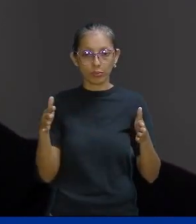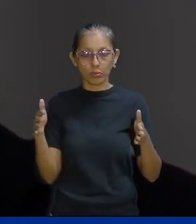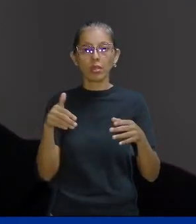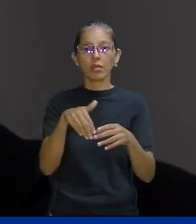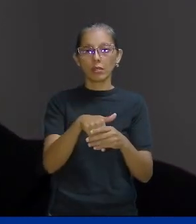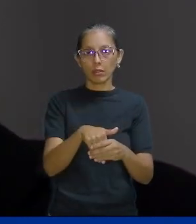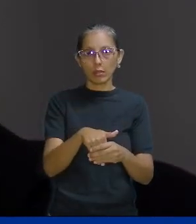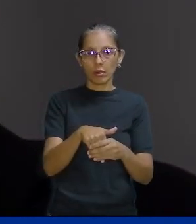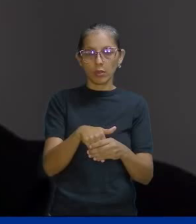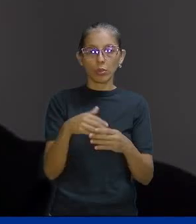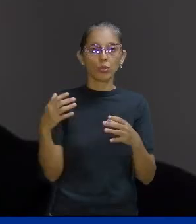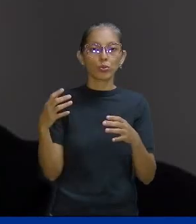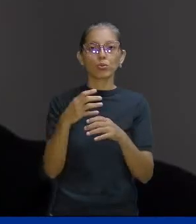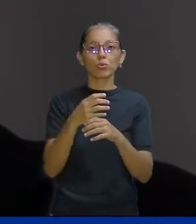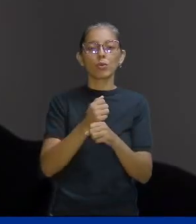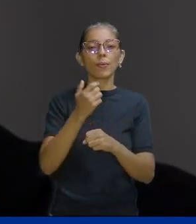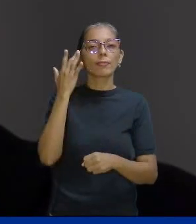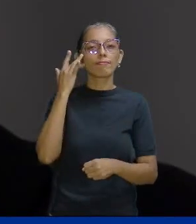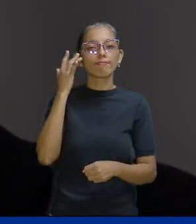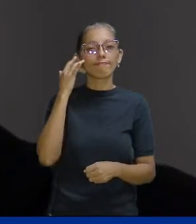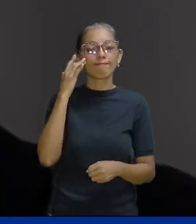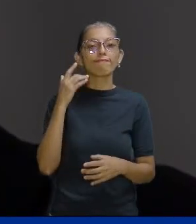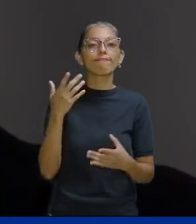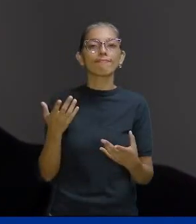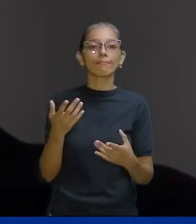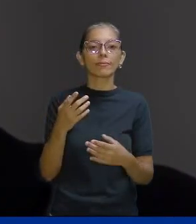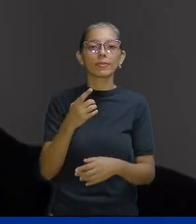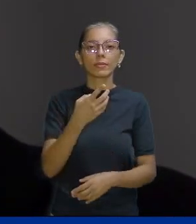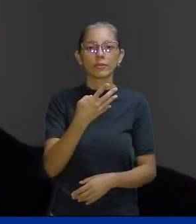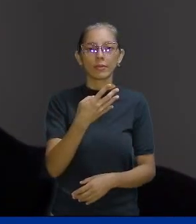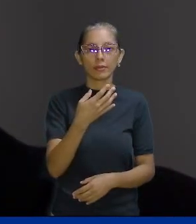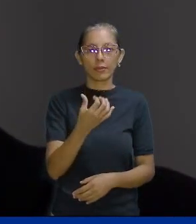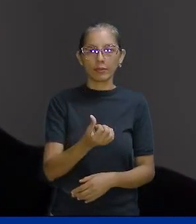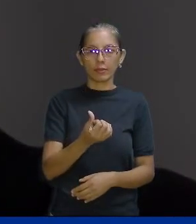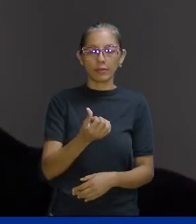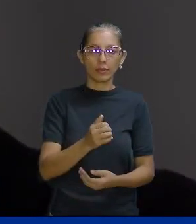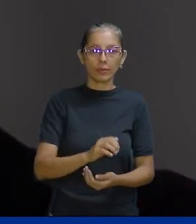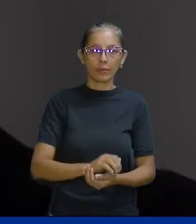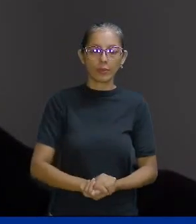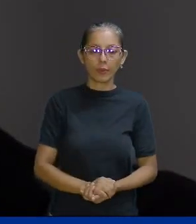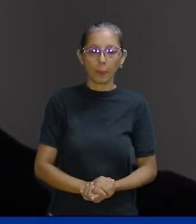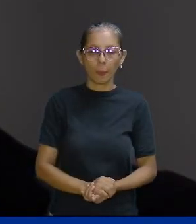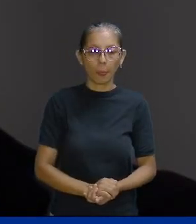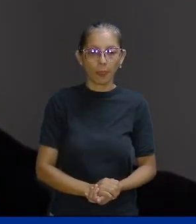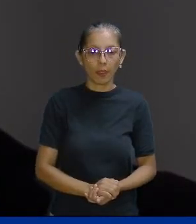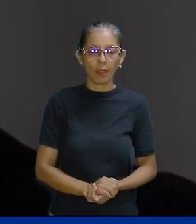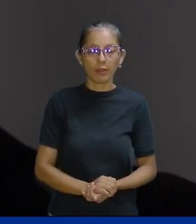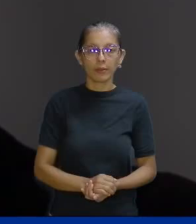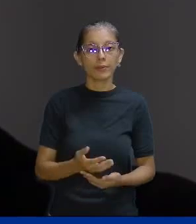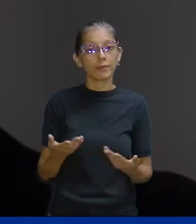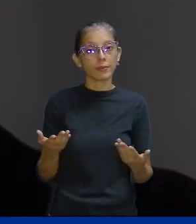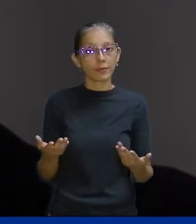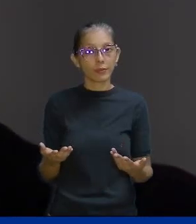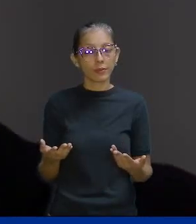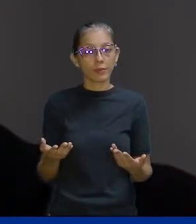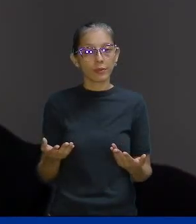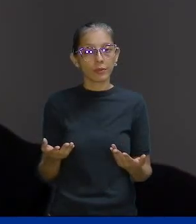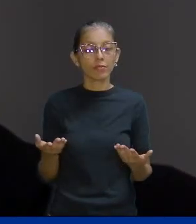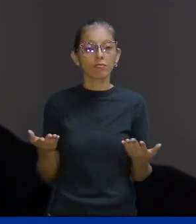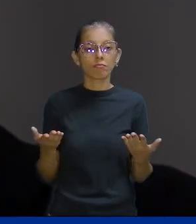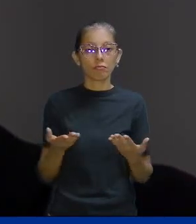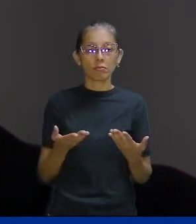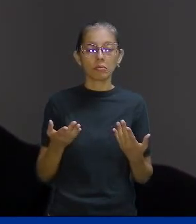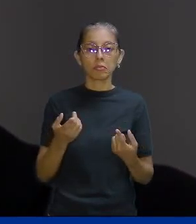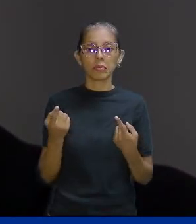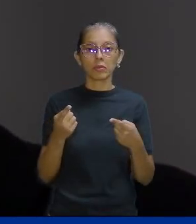Pois bem, após a análise detida dos autos, não vislumbro a alegada ofensa ao princípio da economicidade. Como